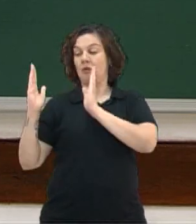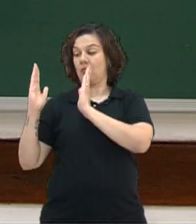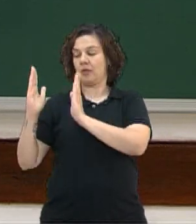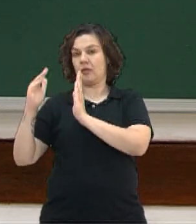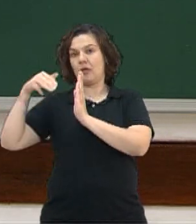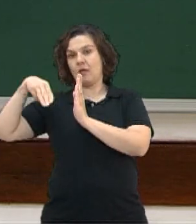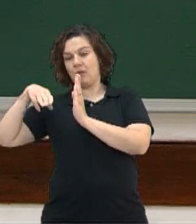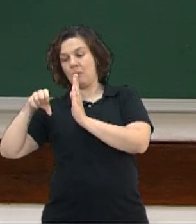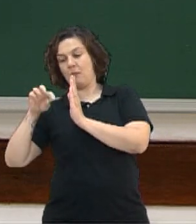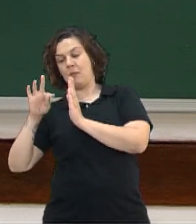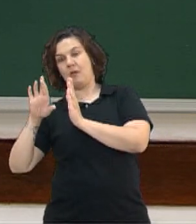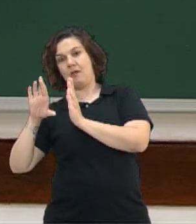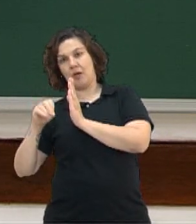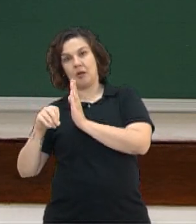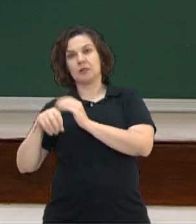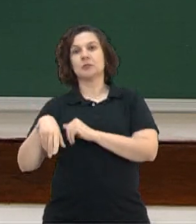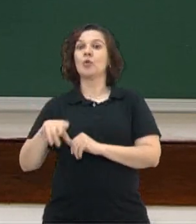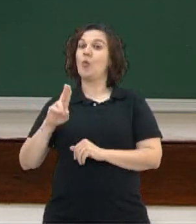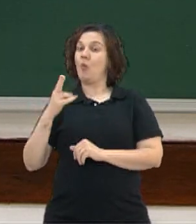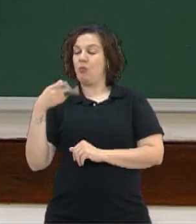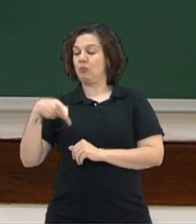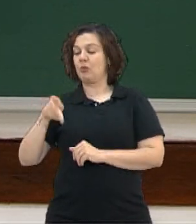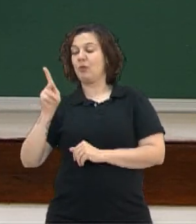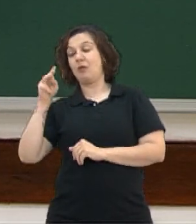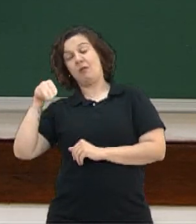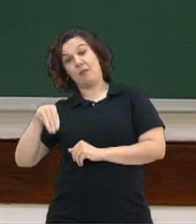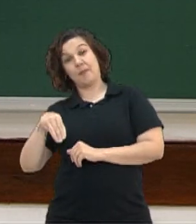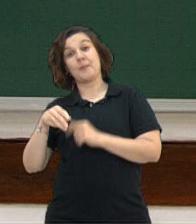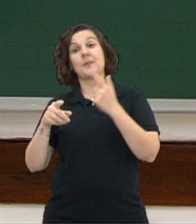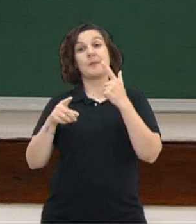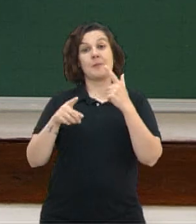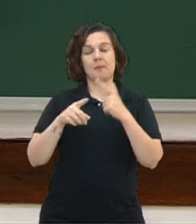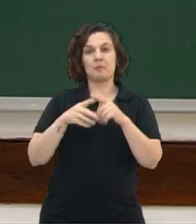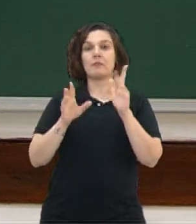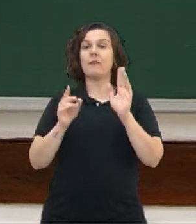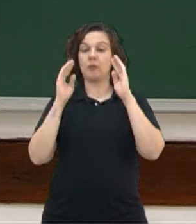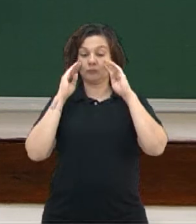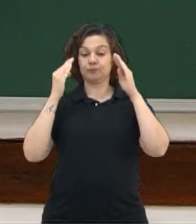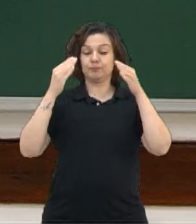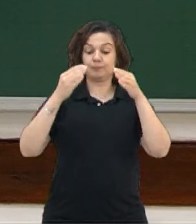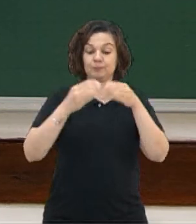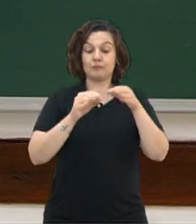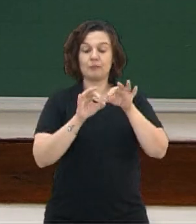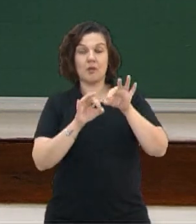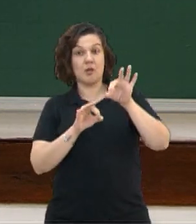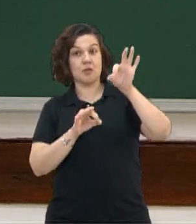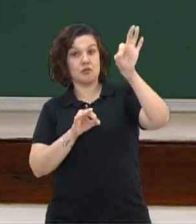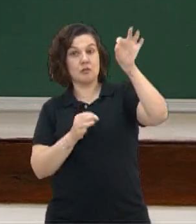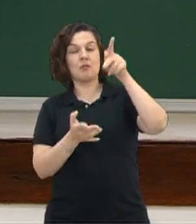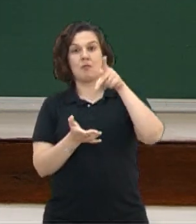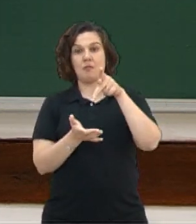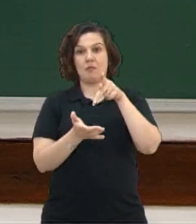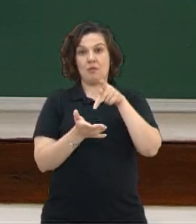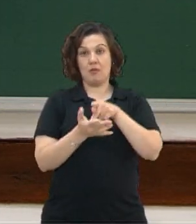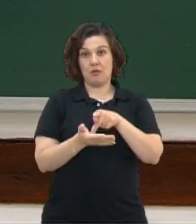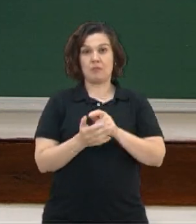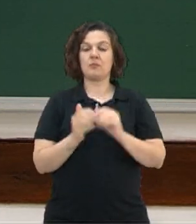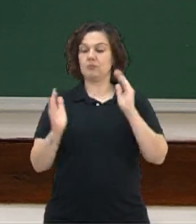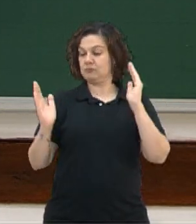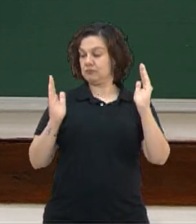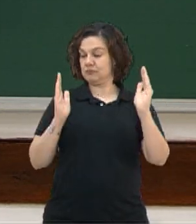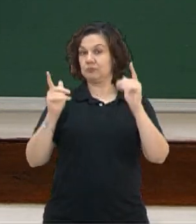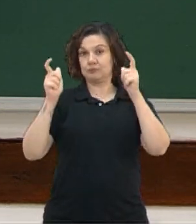medir a distância, se é metros ou se é quilômetros, porque isso vai influenciar diretamente na distância real entre as